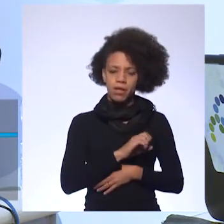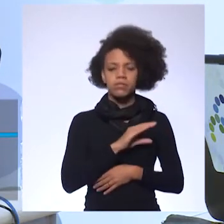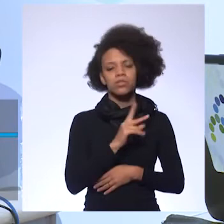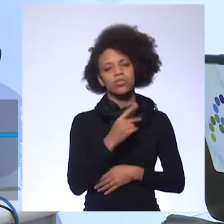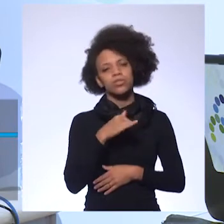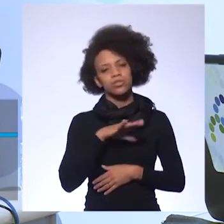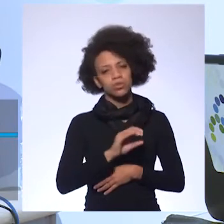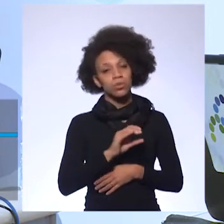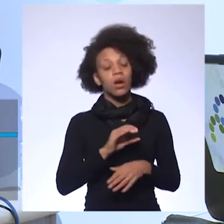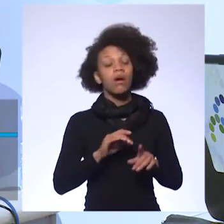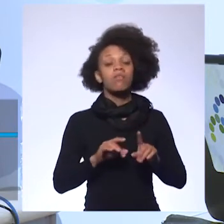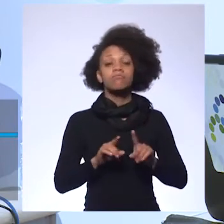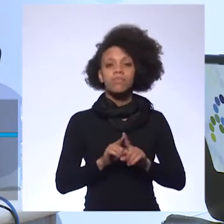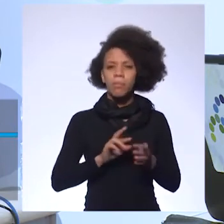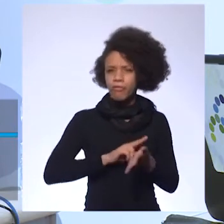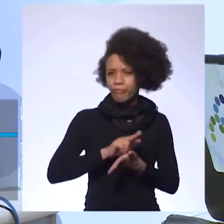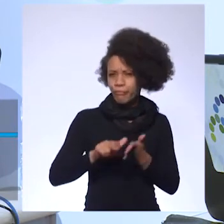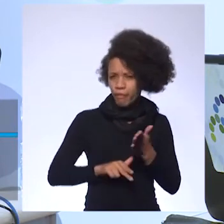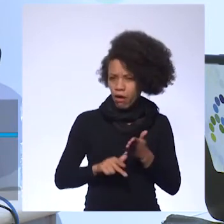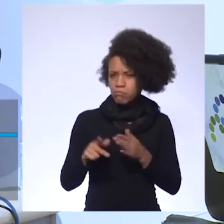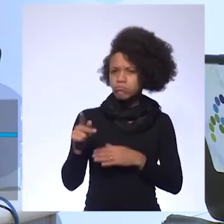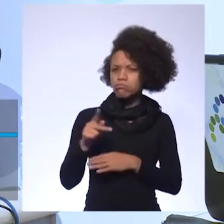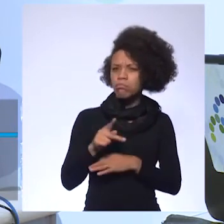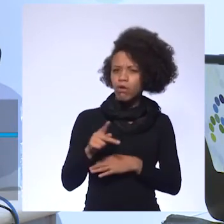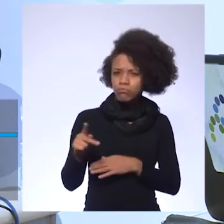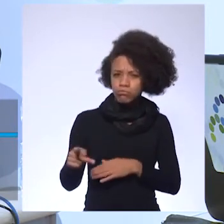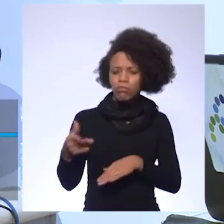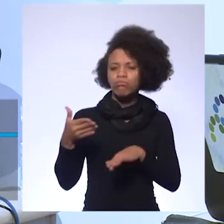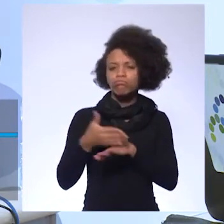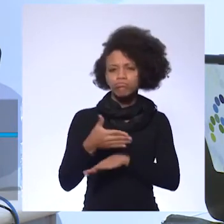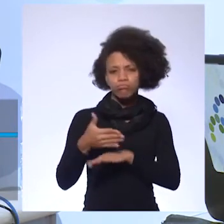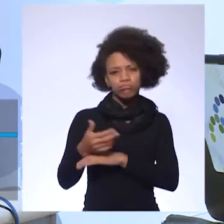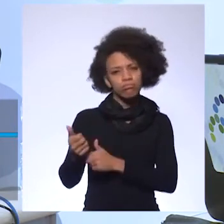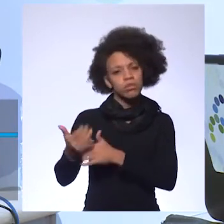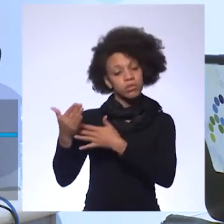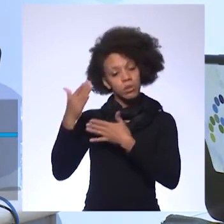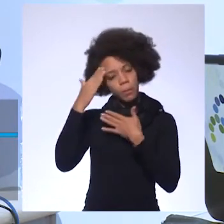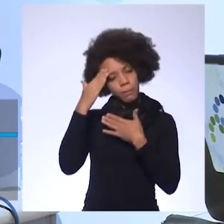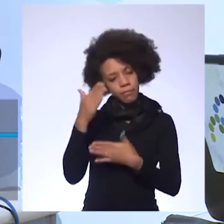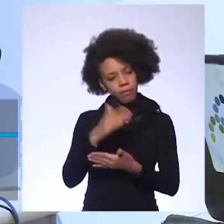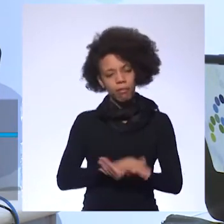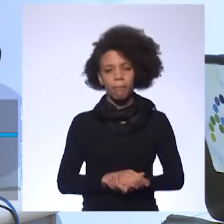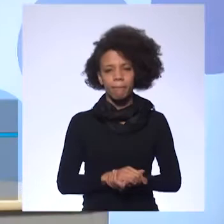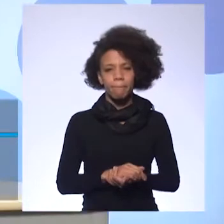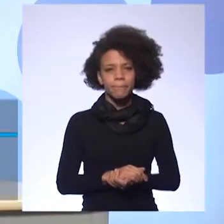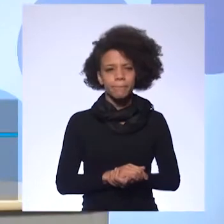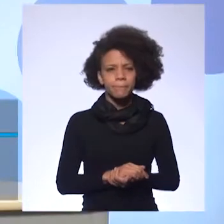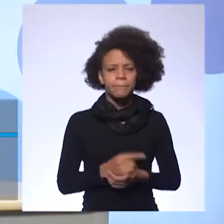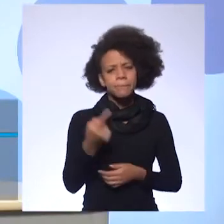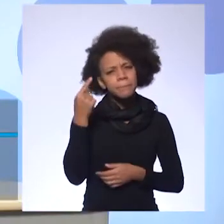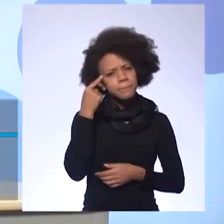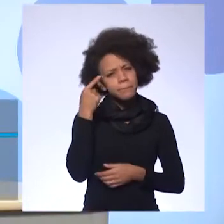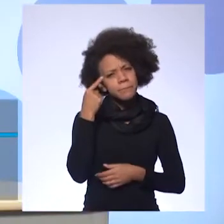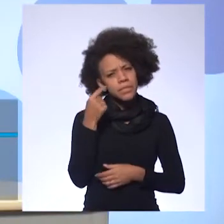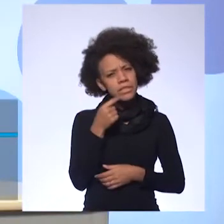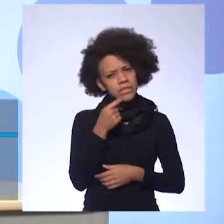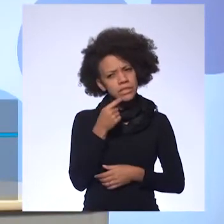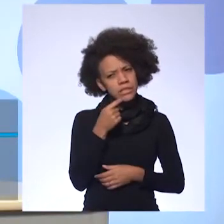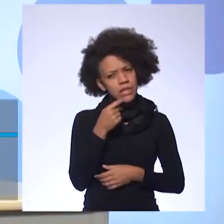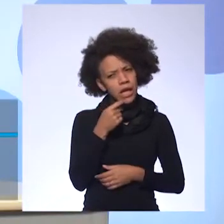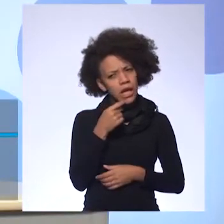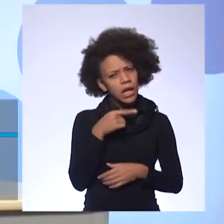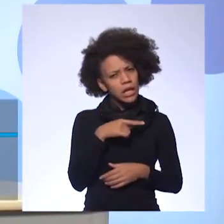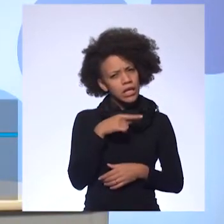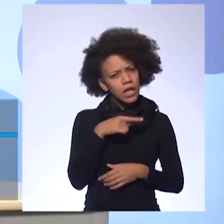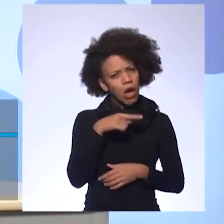alunos também, os professores aqui registrando presença. Então, nosso muito obrigada. Eu até fiquei pensando aqui, será que o Padre Chico é o Padre Chico